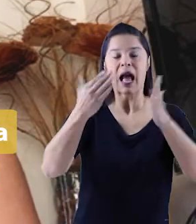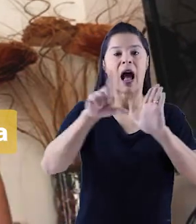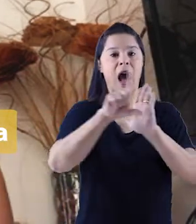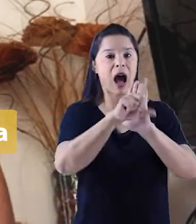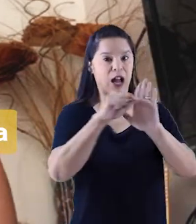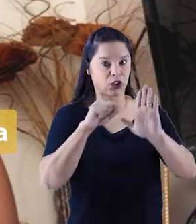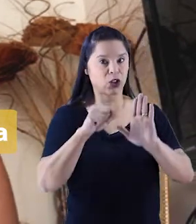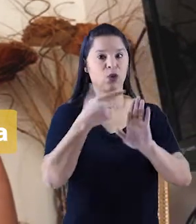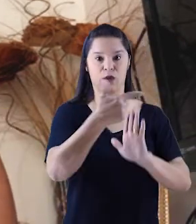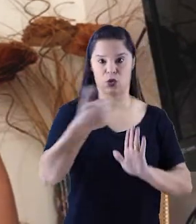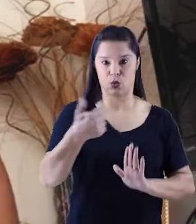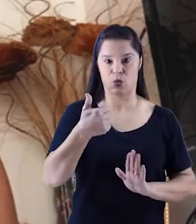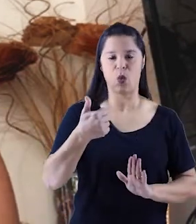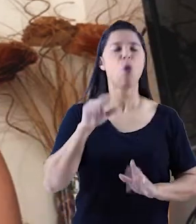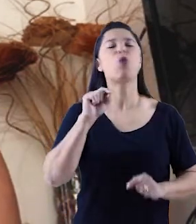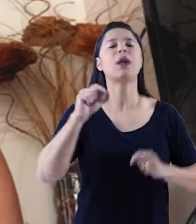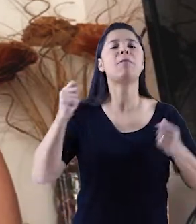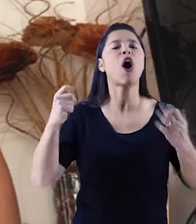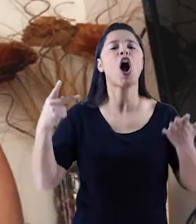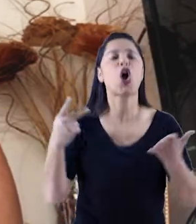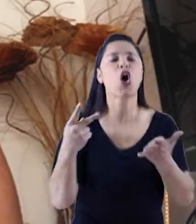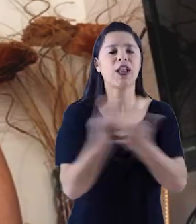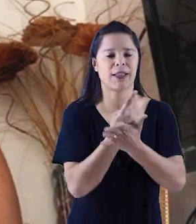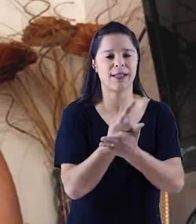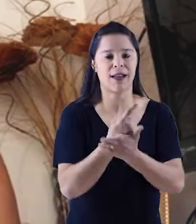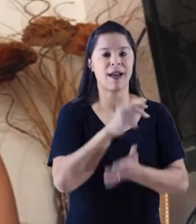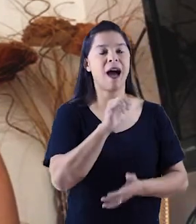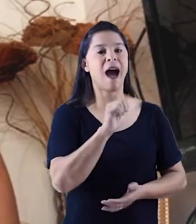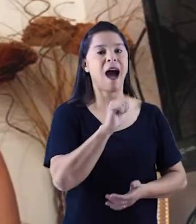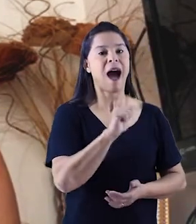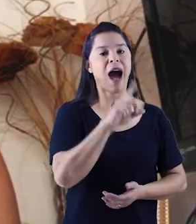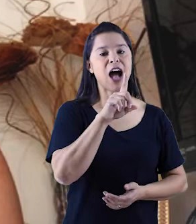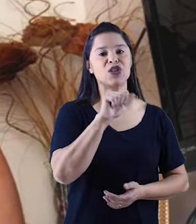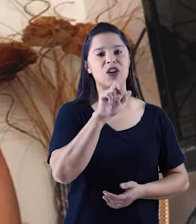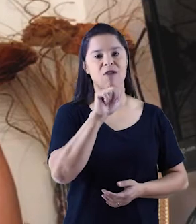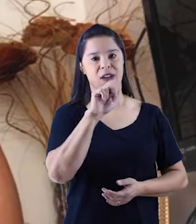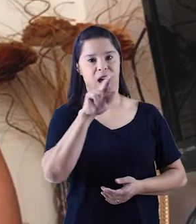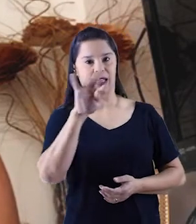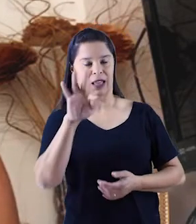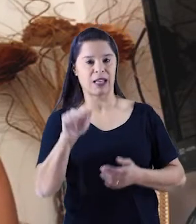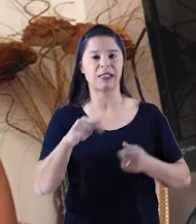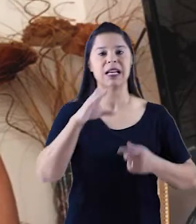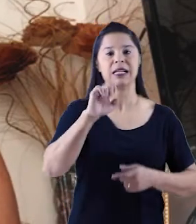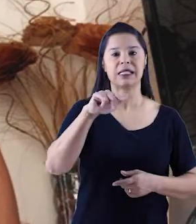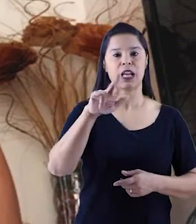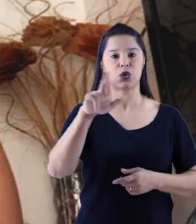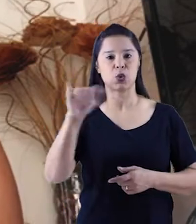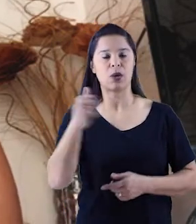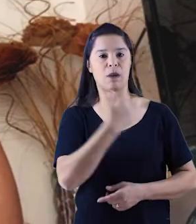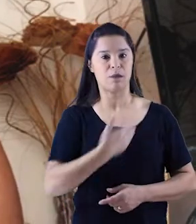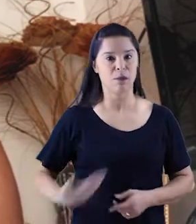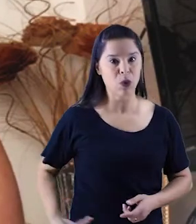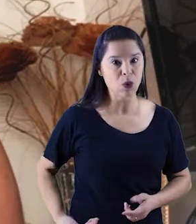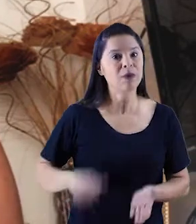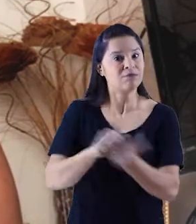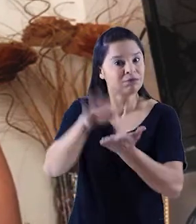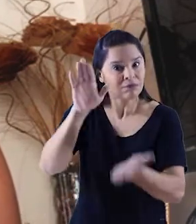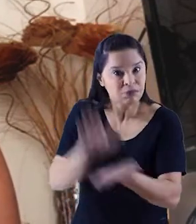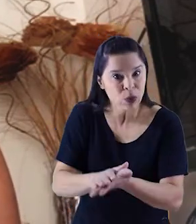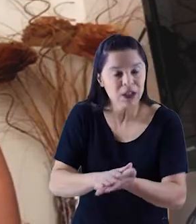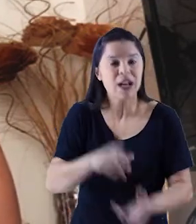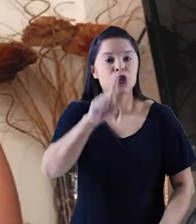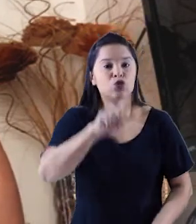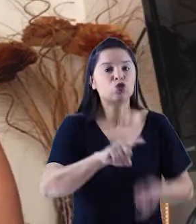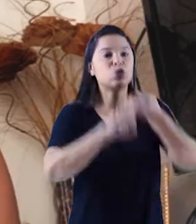21. As penalidades são advertência, multa, censura pública, suspensão do exercício profissional por